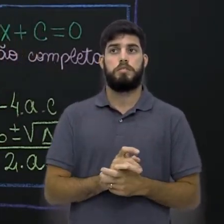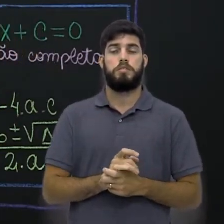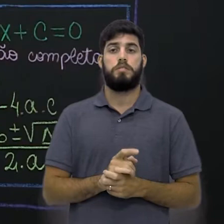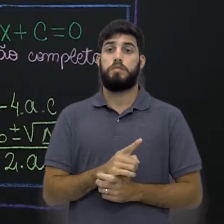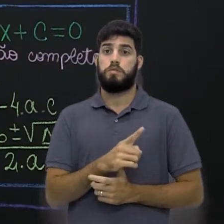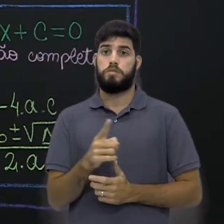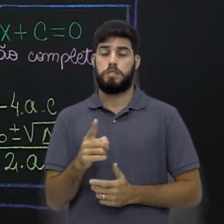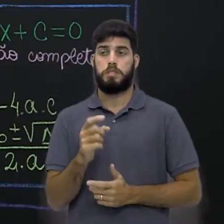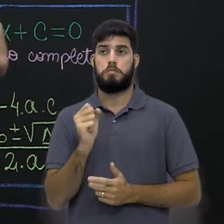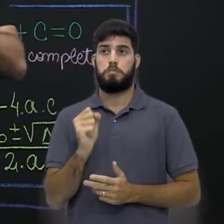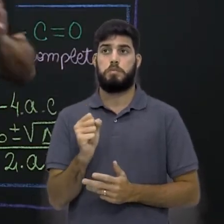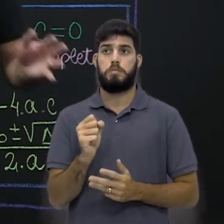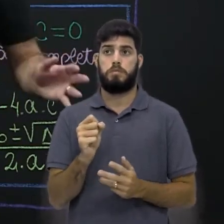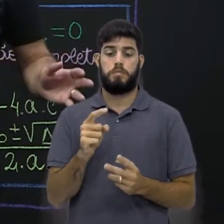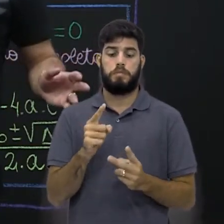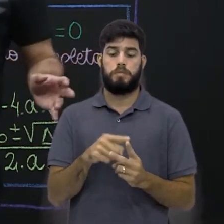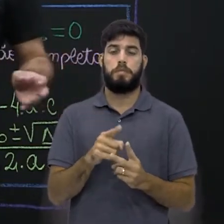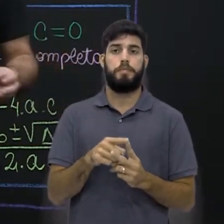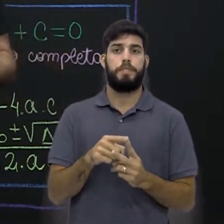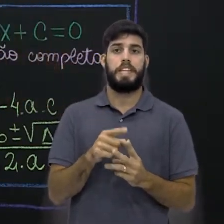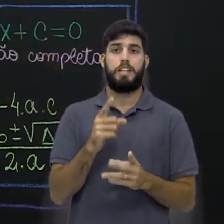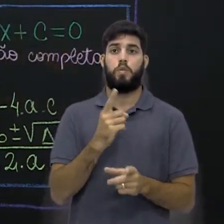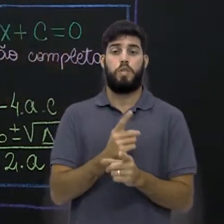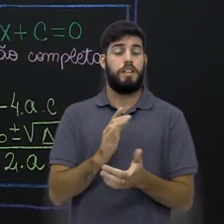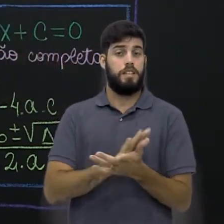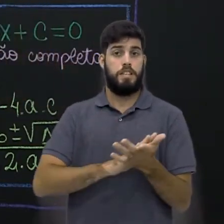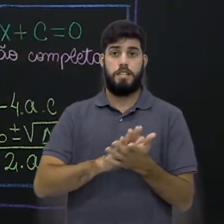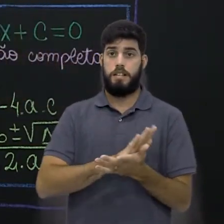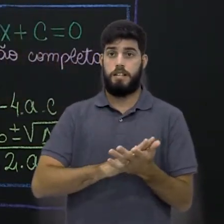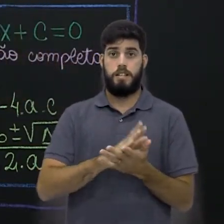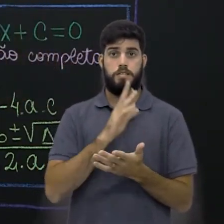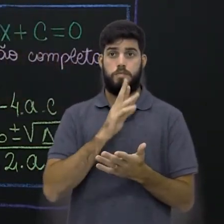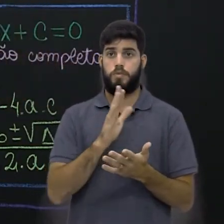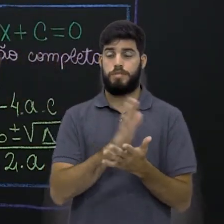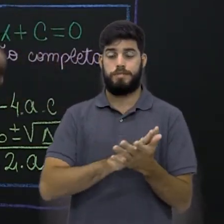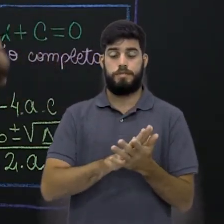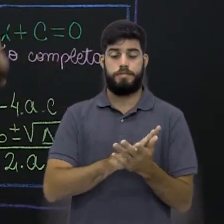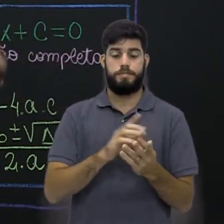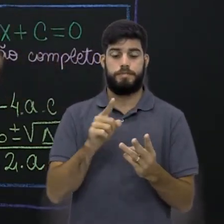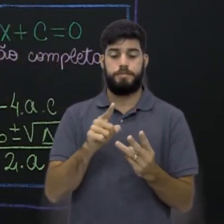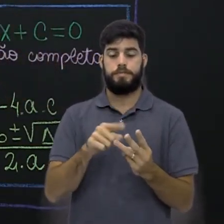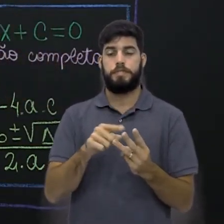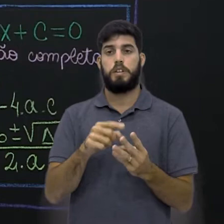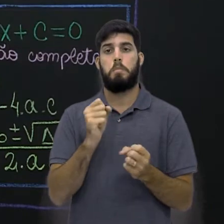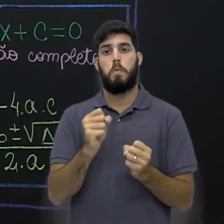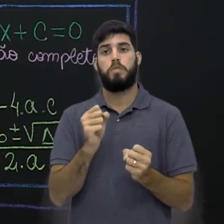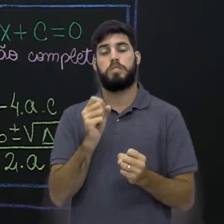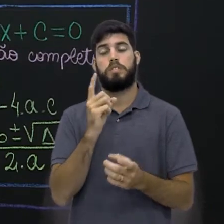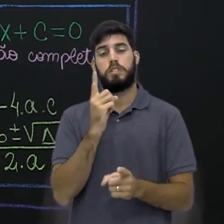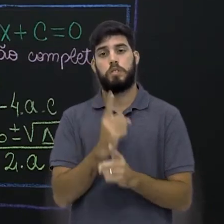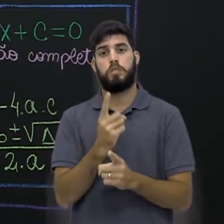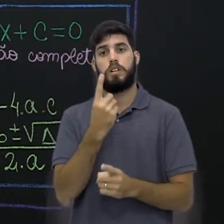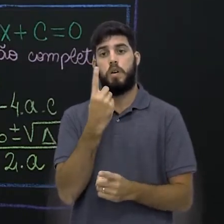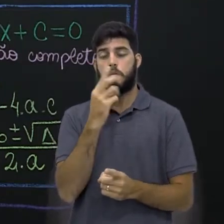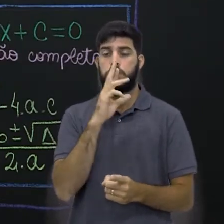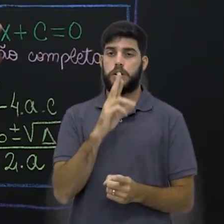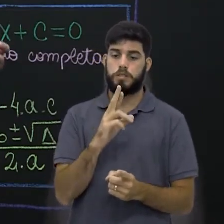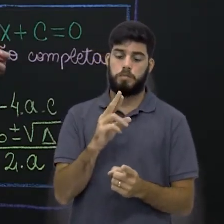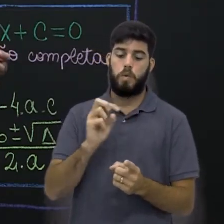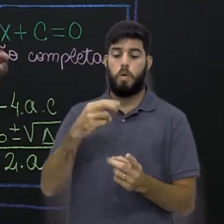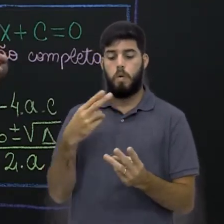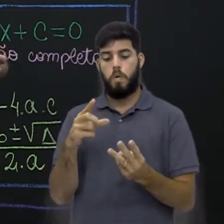você pode não encontrar nenhuma resposta, você pode encontrar uma resposta ou até duas